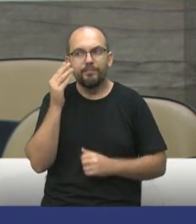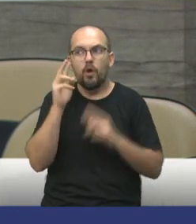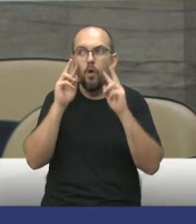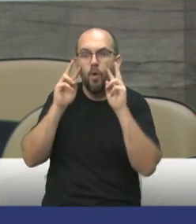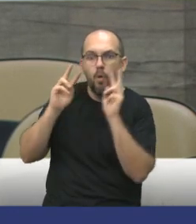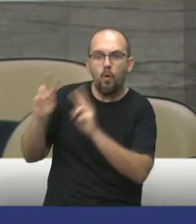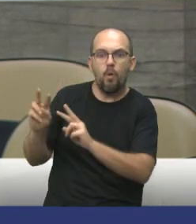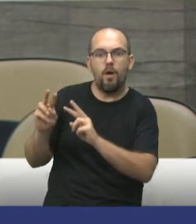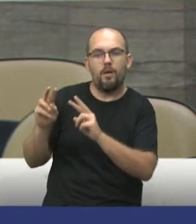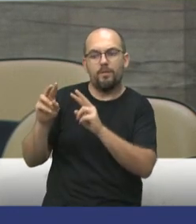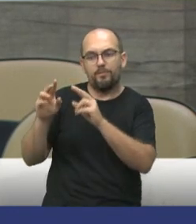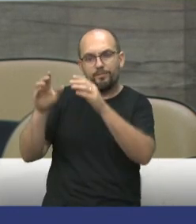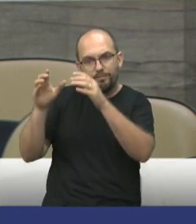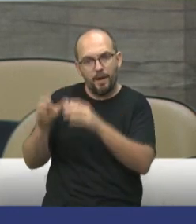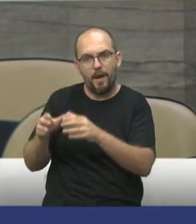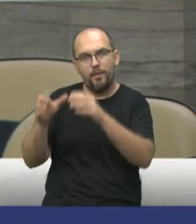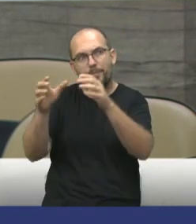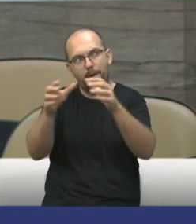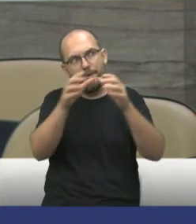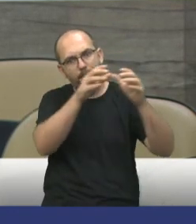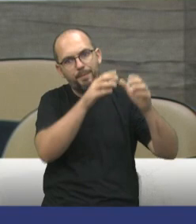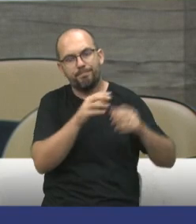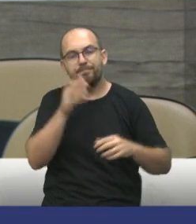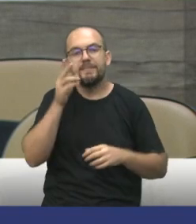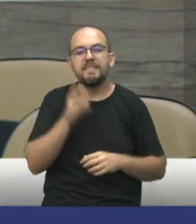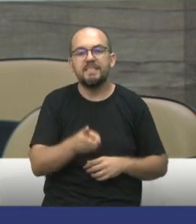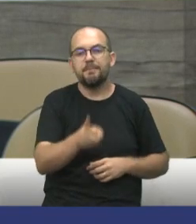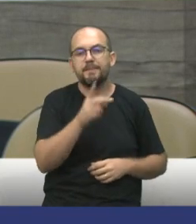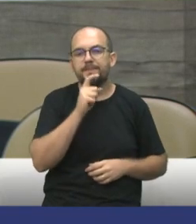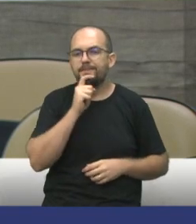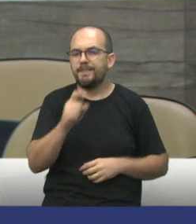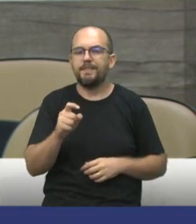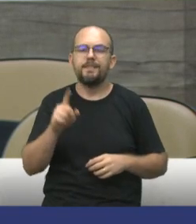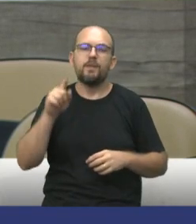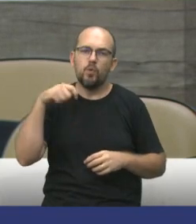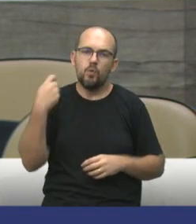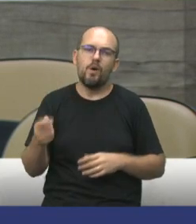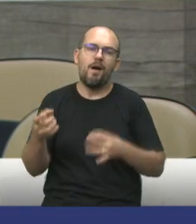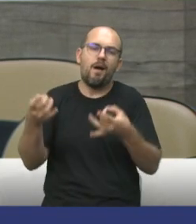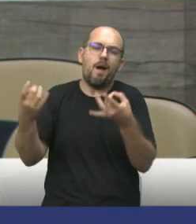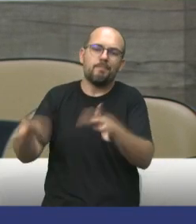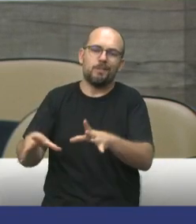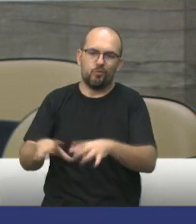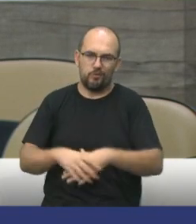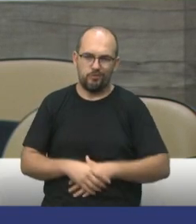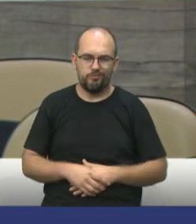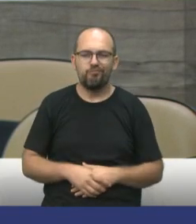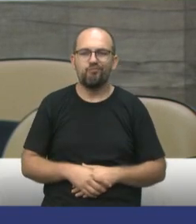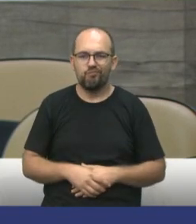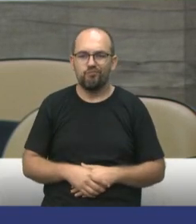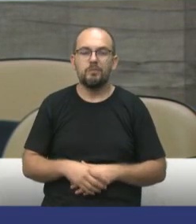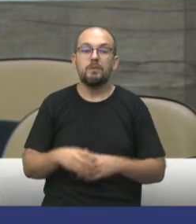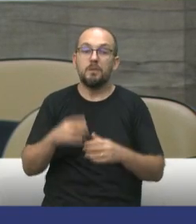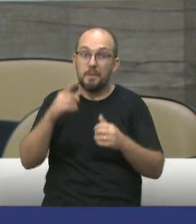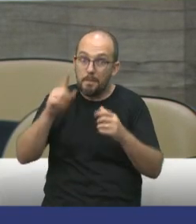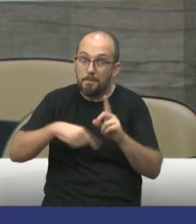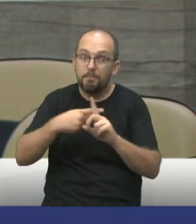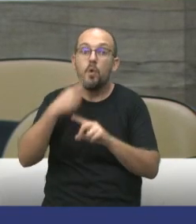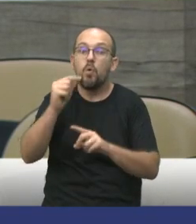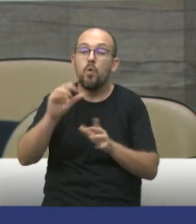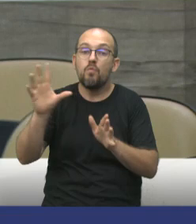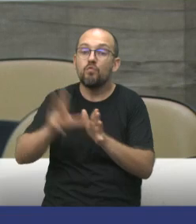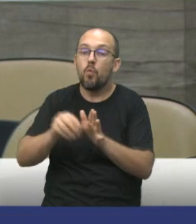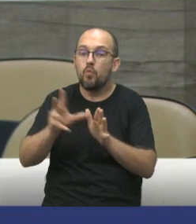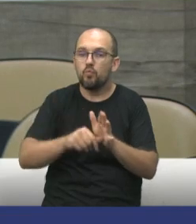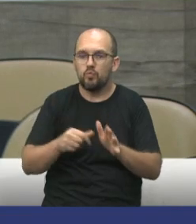com outros olhos aí para os nossos bairros. O Jardim Sempre Verde está um total abandono. Abandono, sem contar os furtos que teve